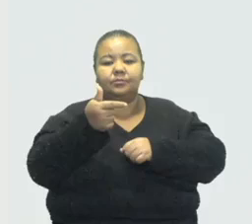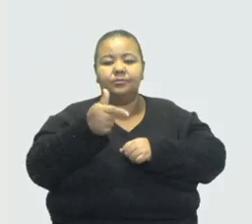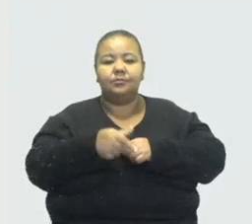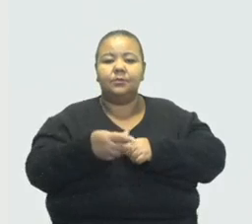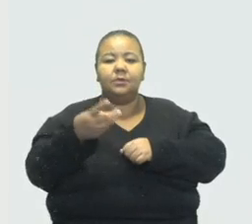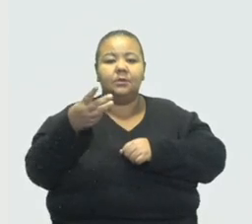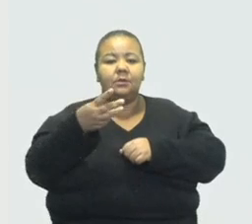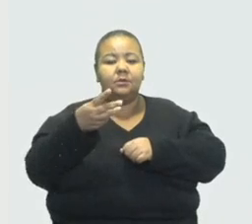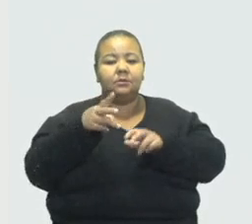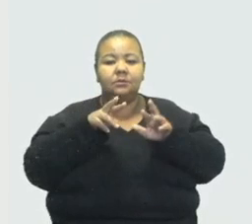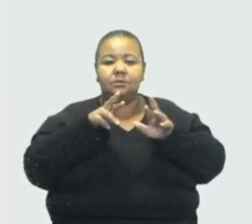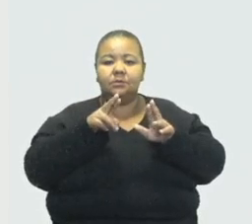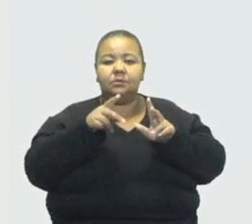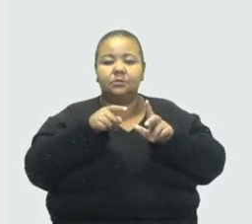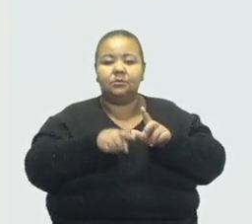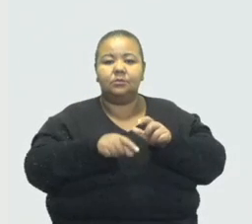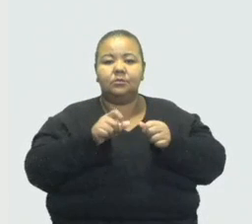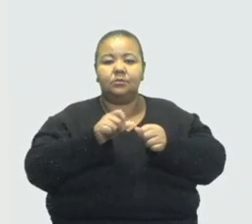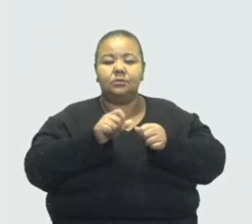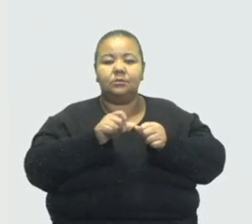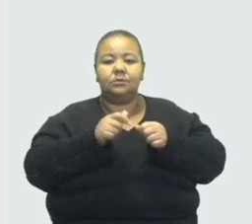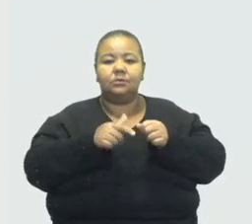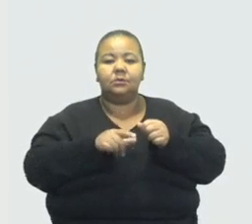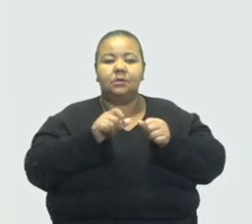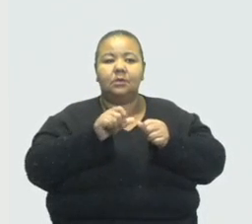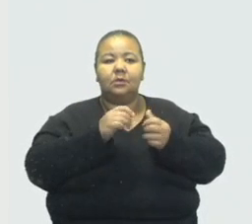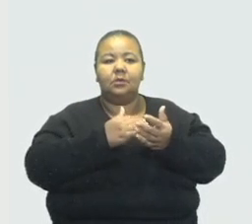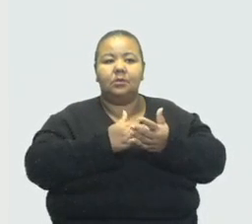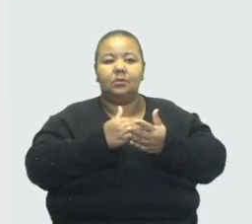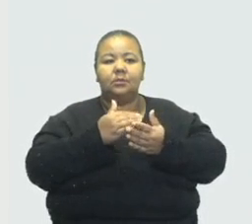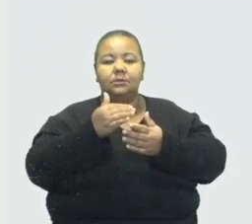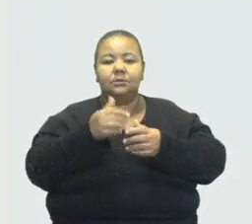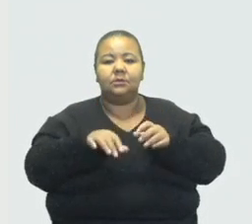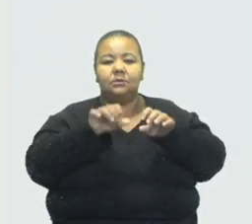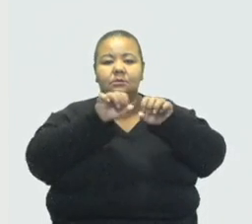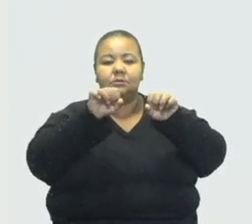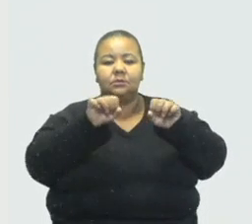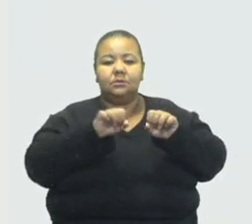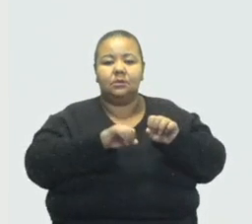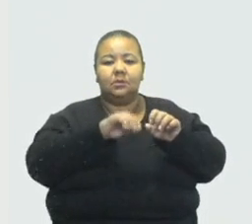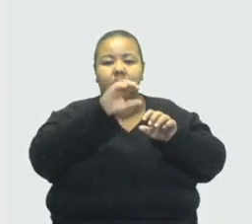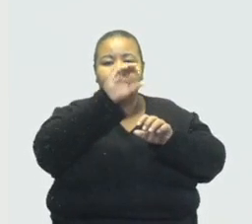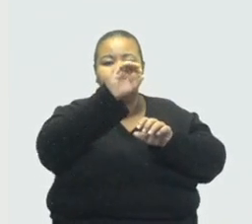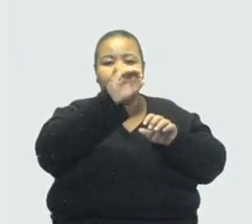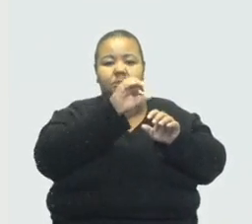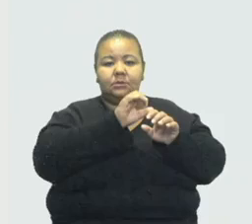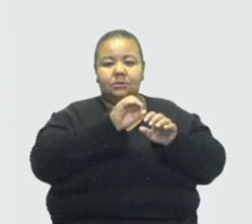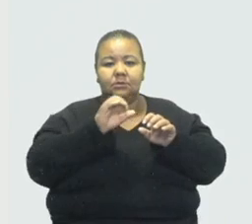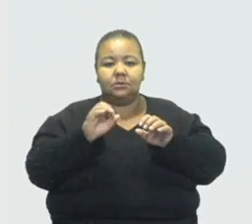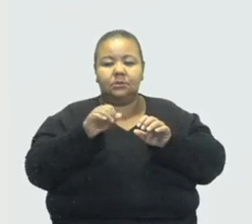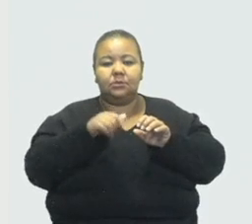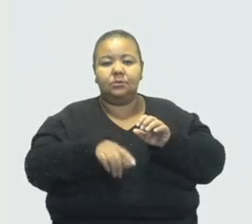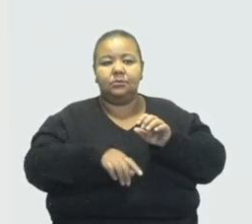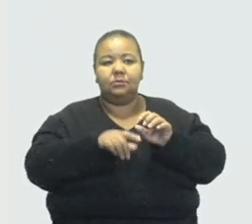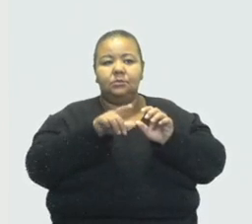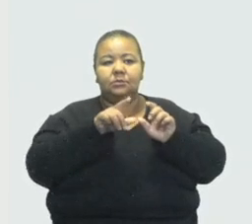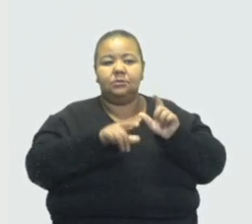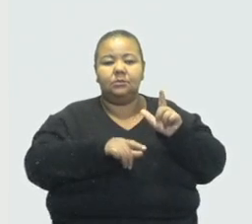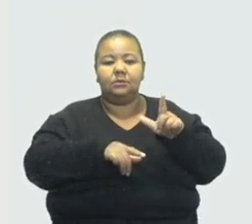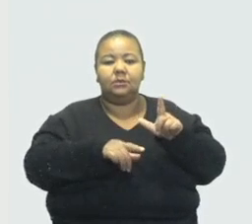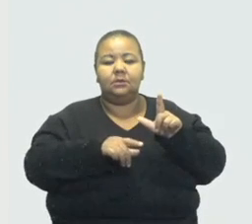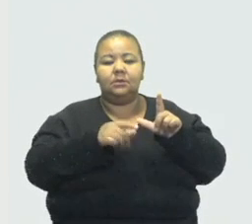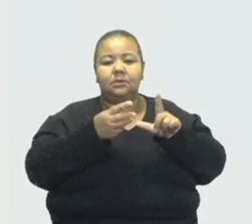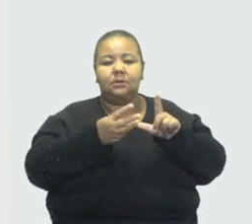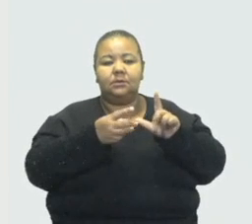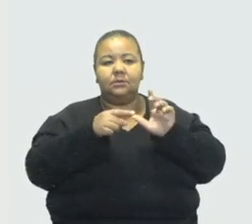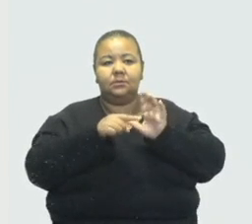linha, professor, é a mesma coisa. A gente quer começar a montar o nosso sistema escalonado. Então, a linha 3 é a linha 3, menos